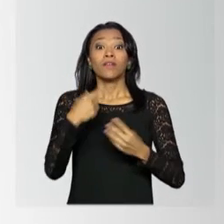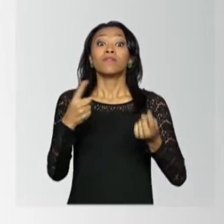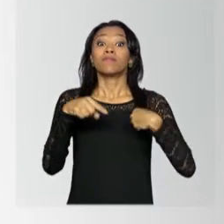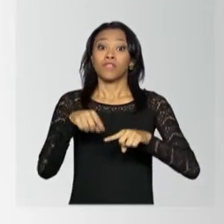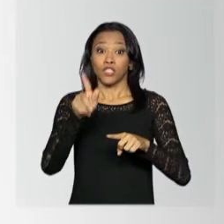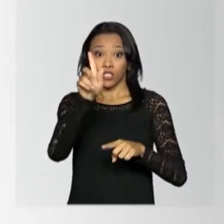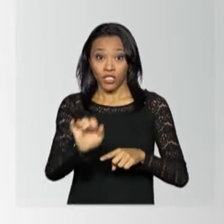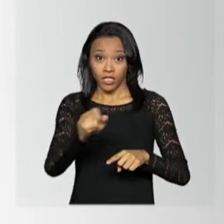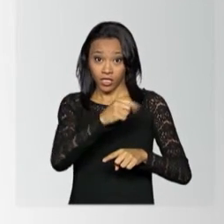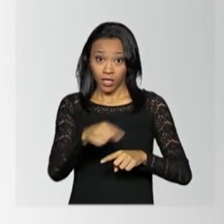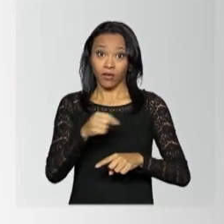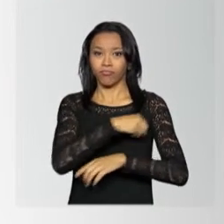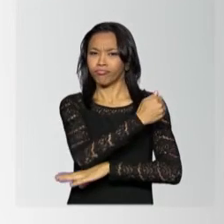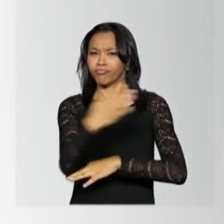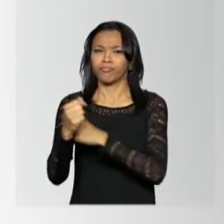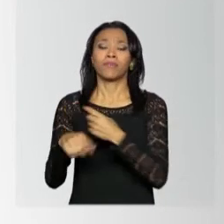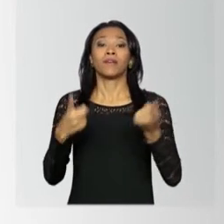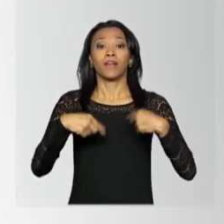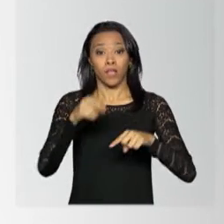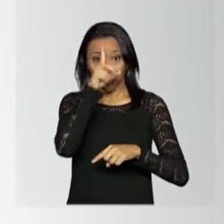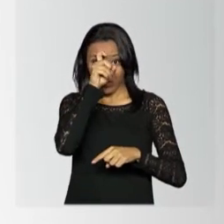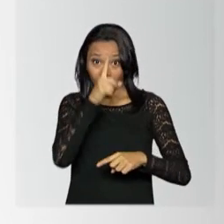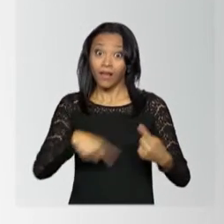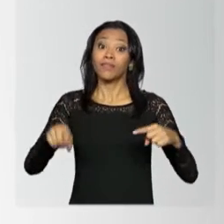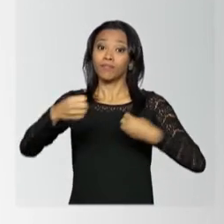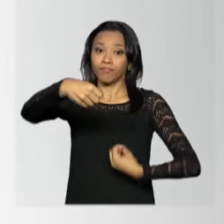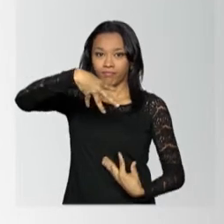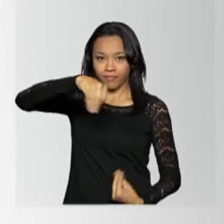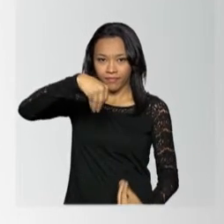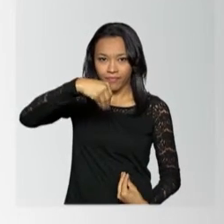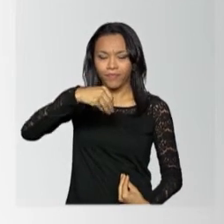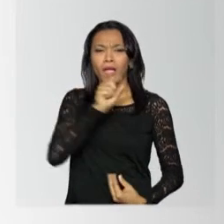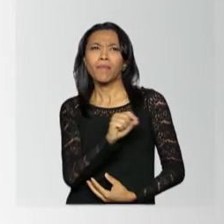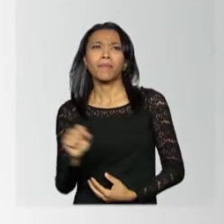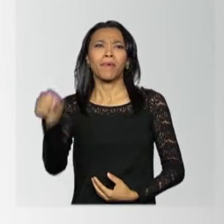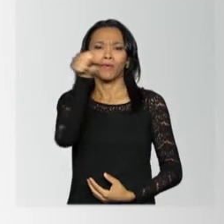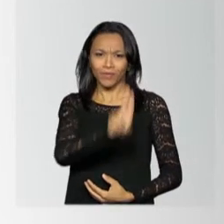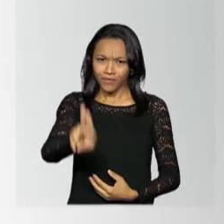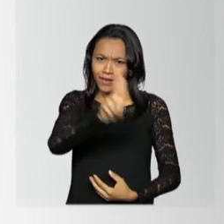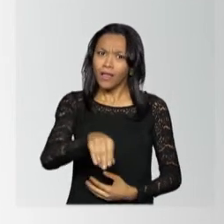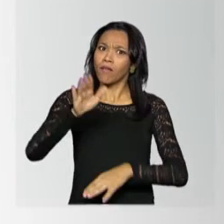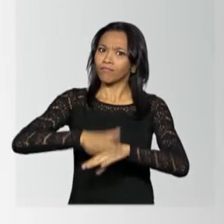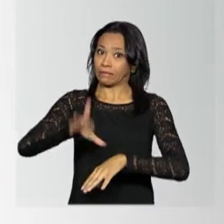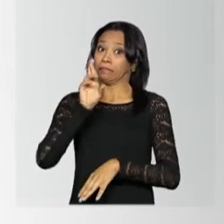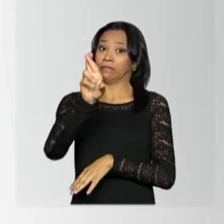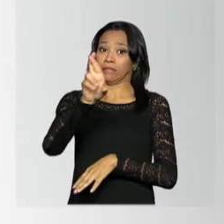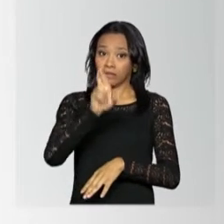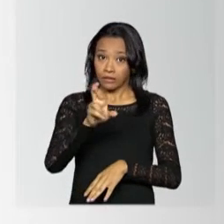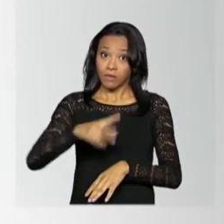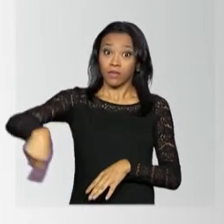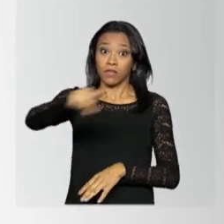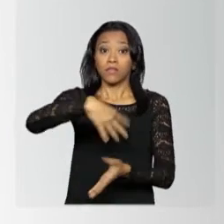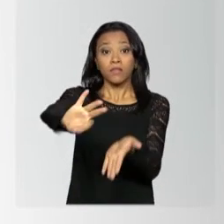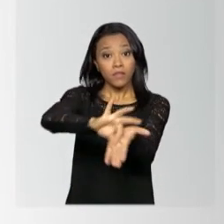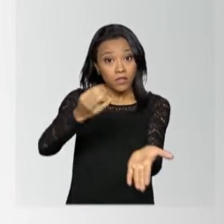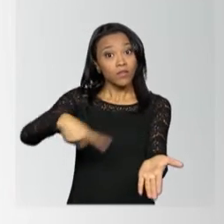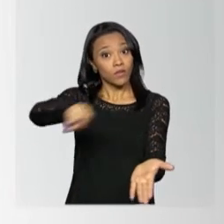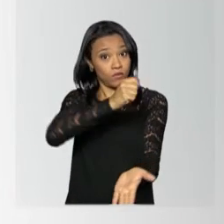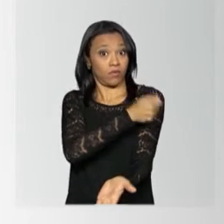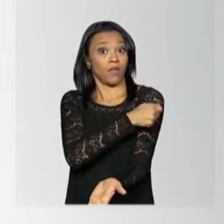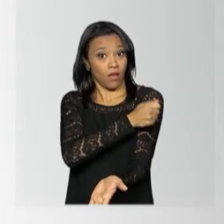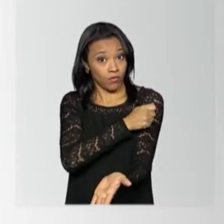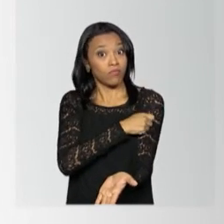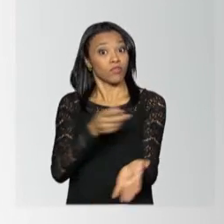e Hospitalar, Radiologia. As instituições de ensino superior são responsáveis por inscrever os